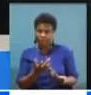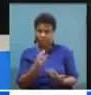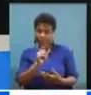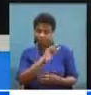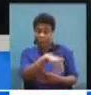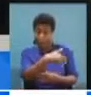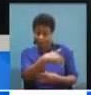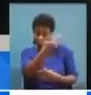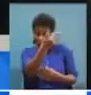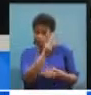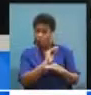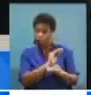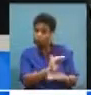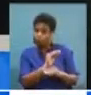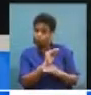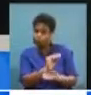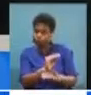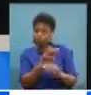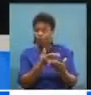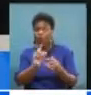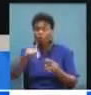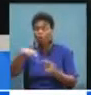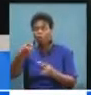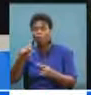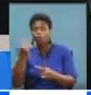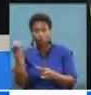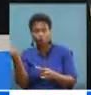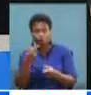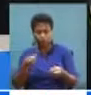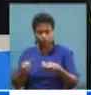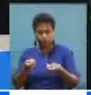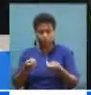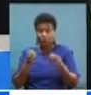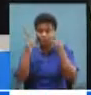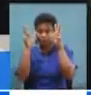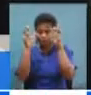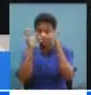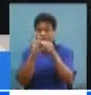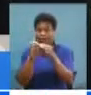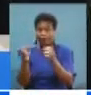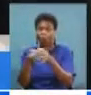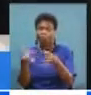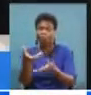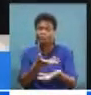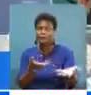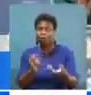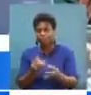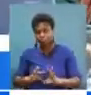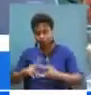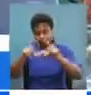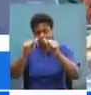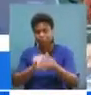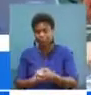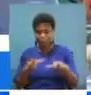principal conselheiro dos outros órgãos em matéria de cooperação para desenvolvimento.